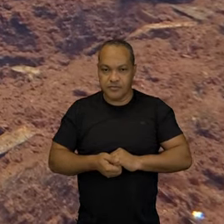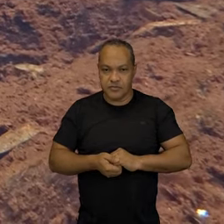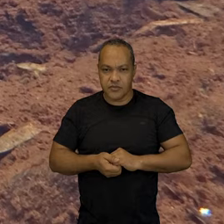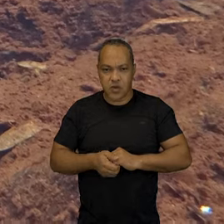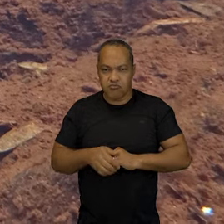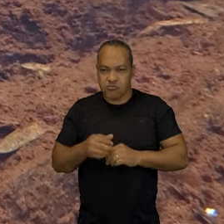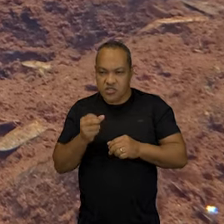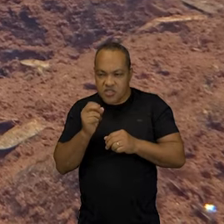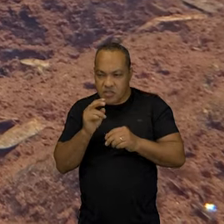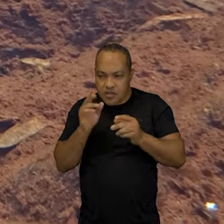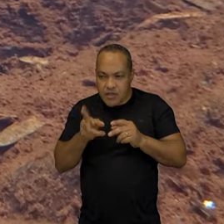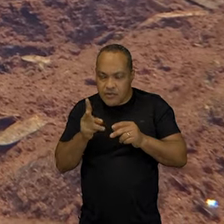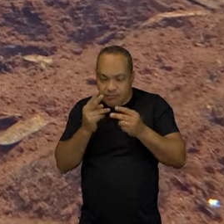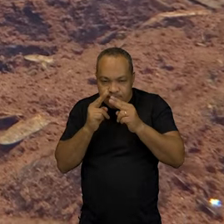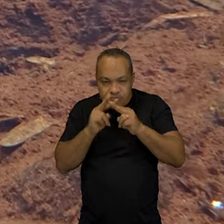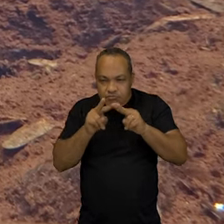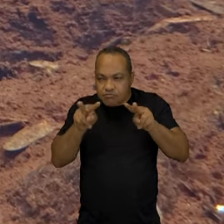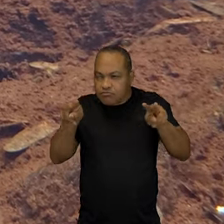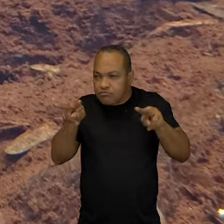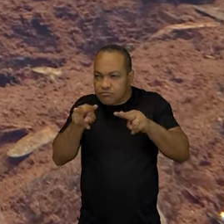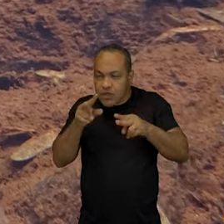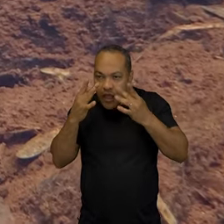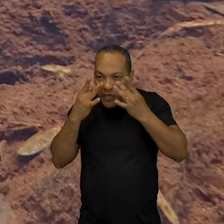Sem um olhar atento,